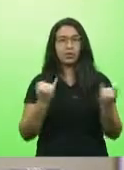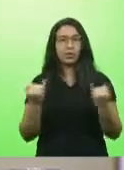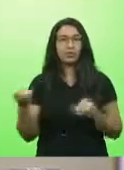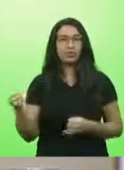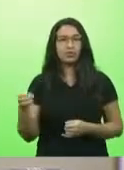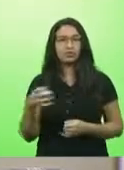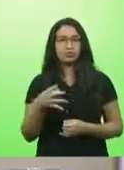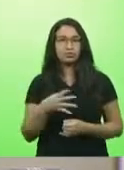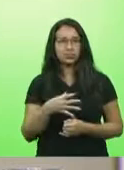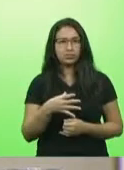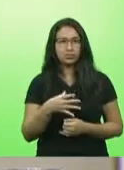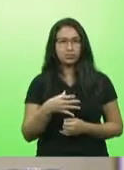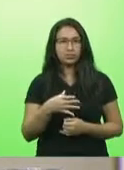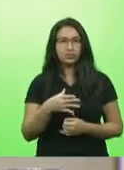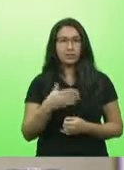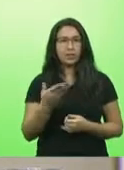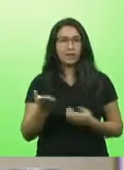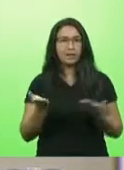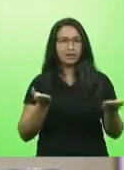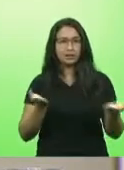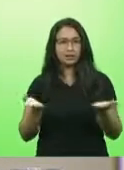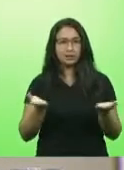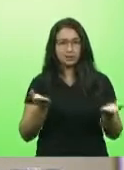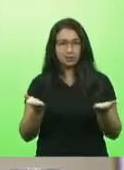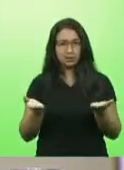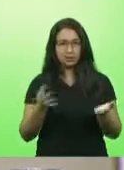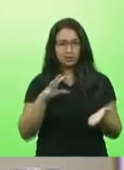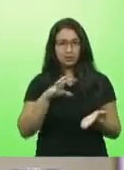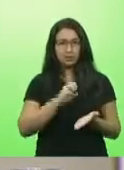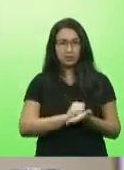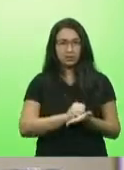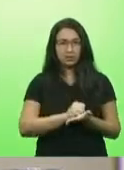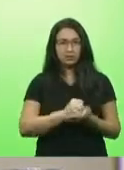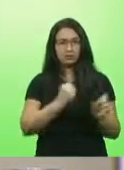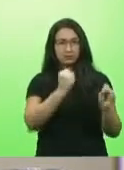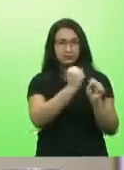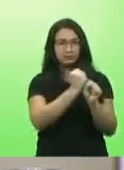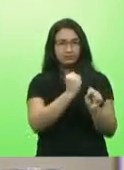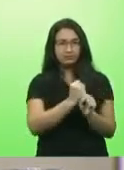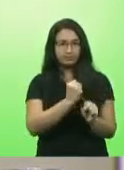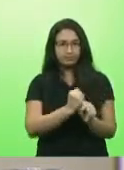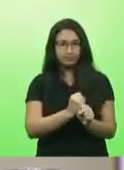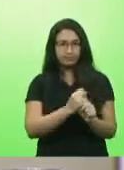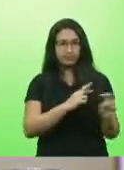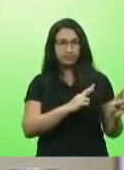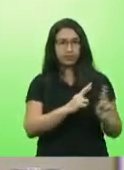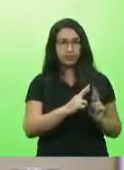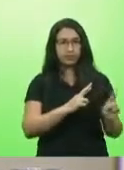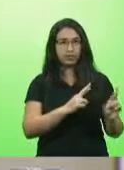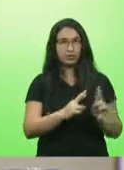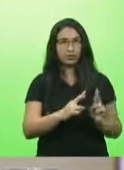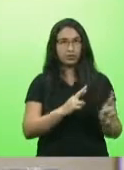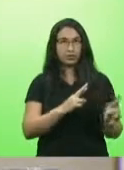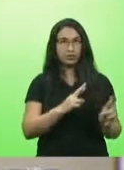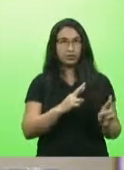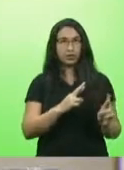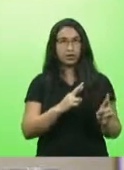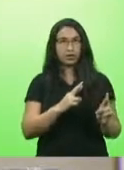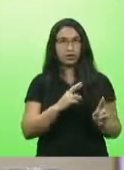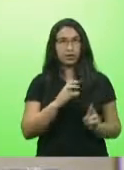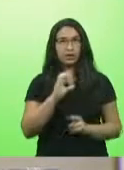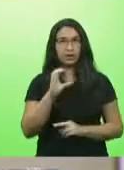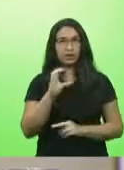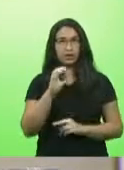certame licitatório relacionado a contratação das obras da rodovia Jorge Lacerda no município de Criciúma em discussão